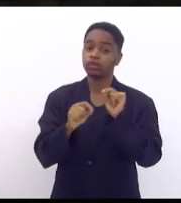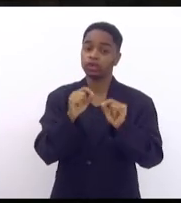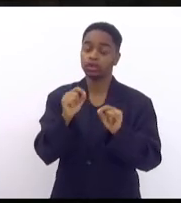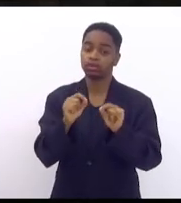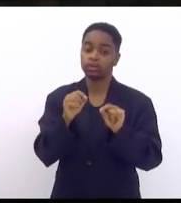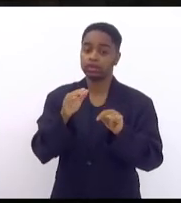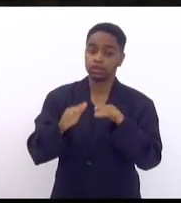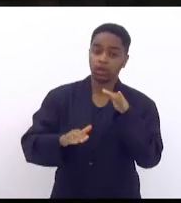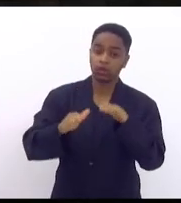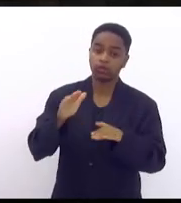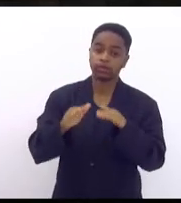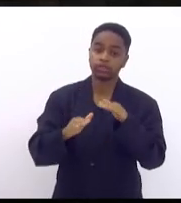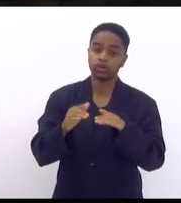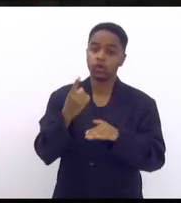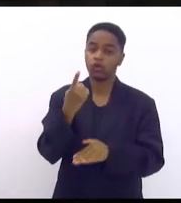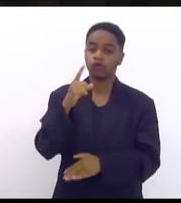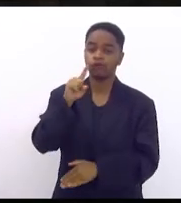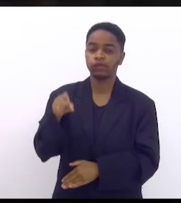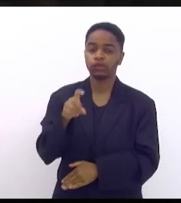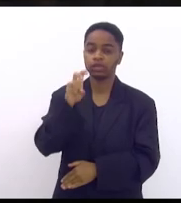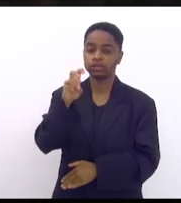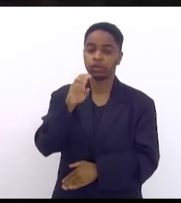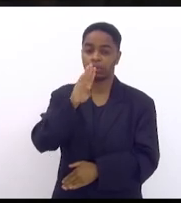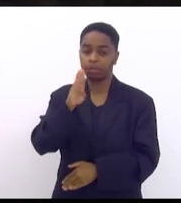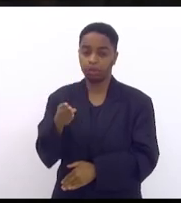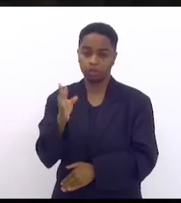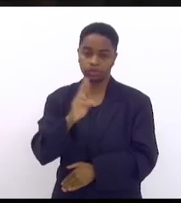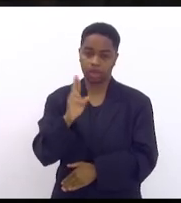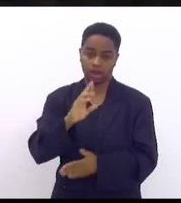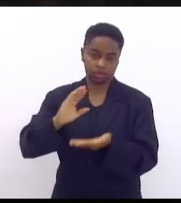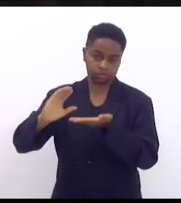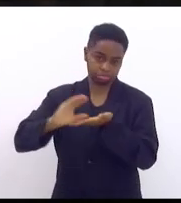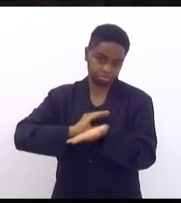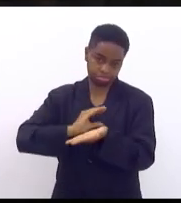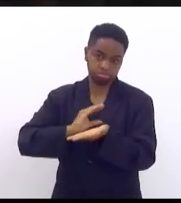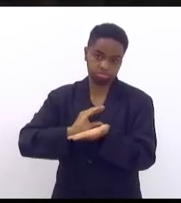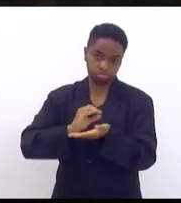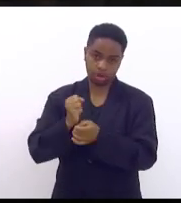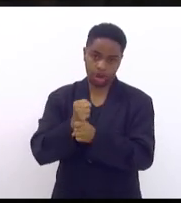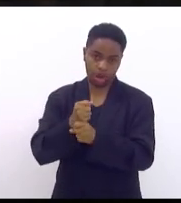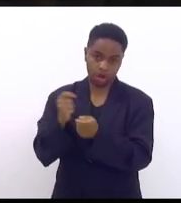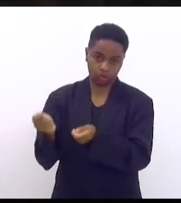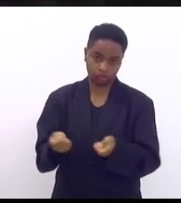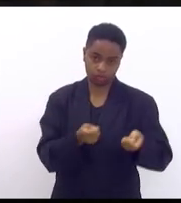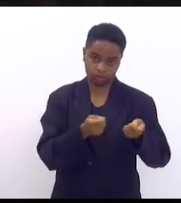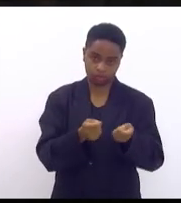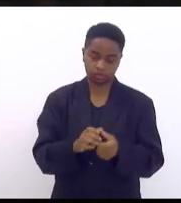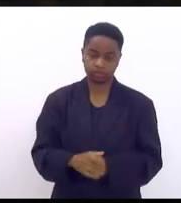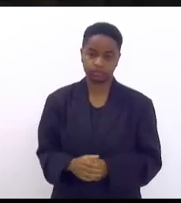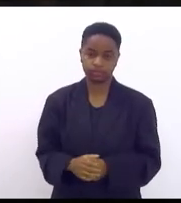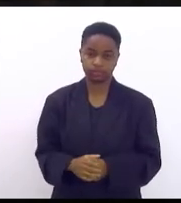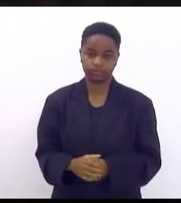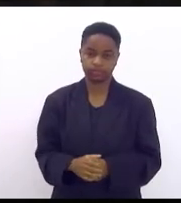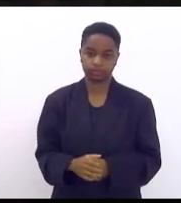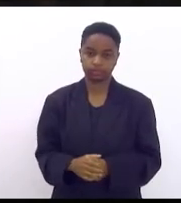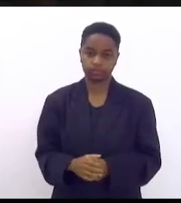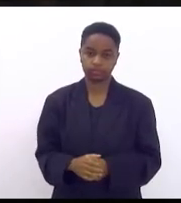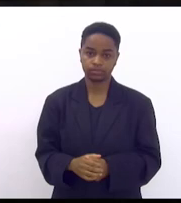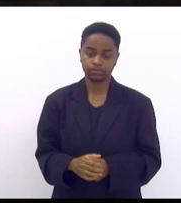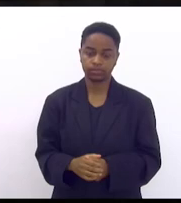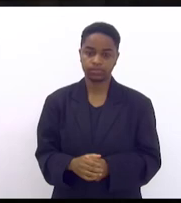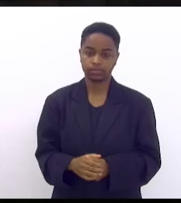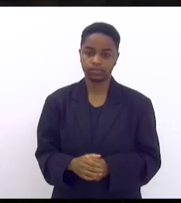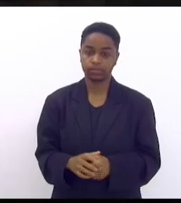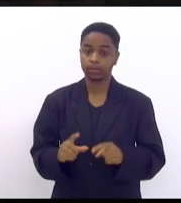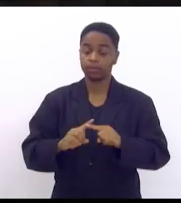quiçá, 1,5 bilhões de reais por ano. E ainda aumentar